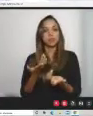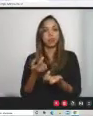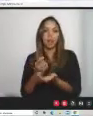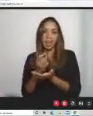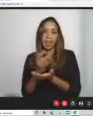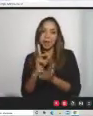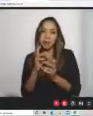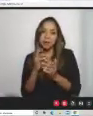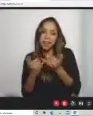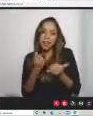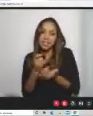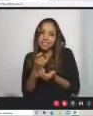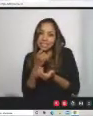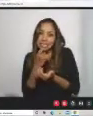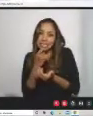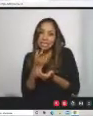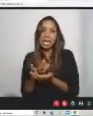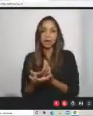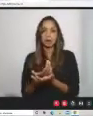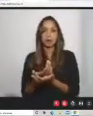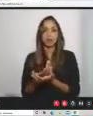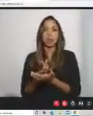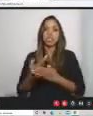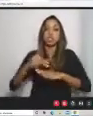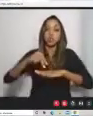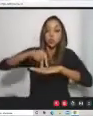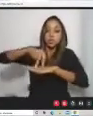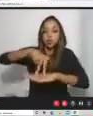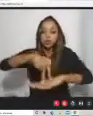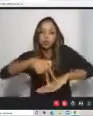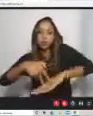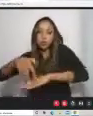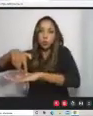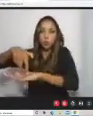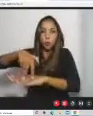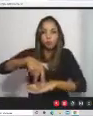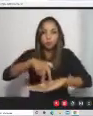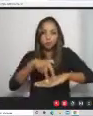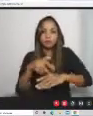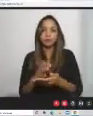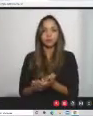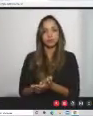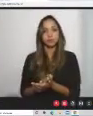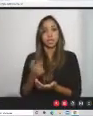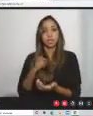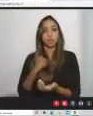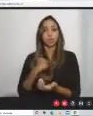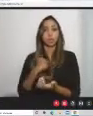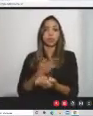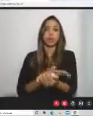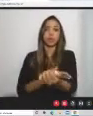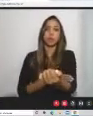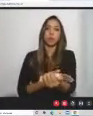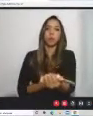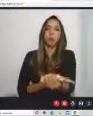Tem que ser, porque senão a pressão... Eu também tenho hipertensão, herdei. Minha família, muita gente sofre com